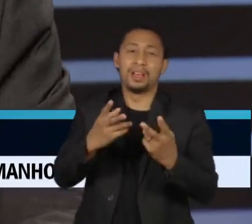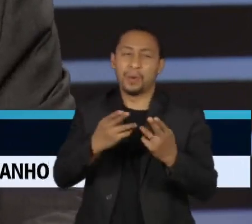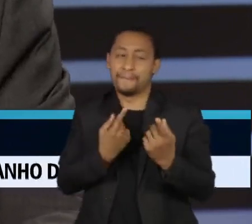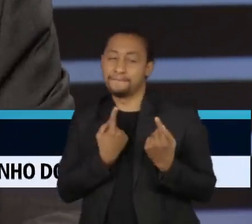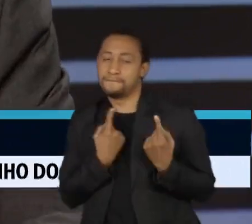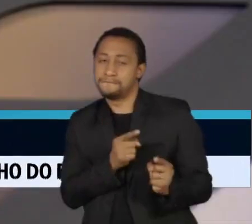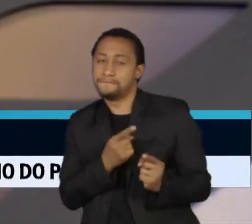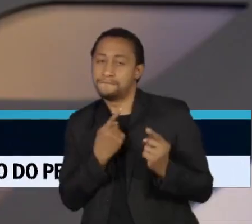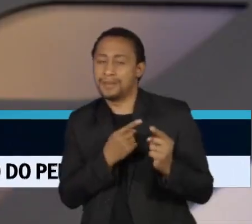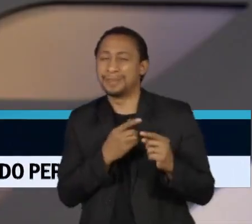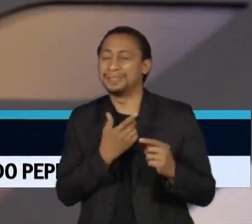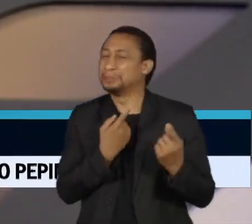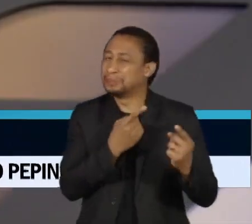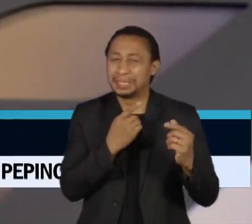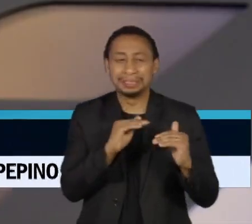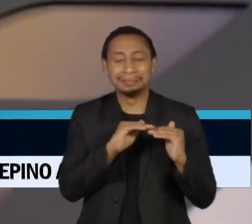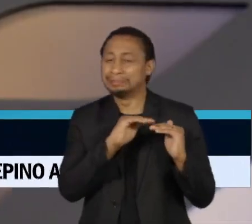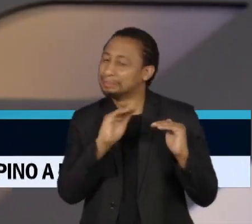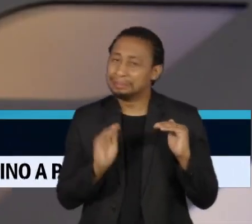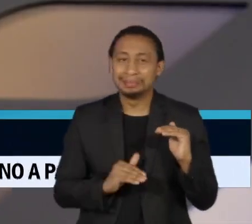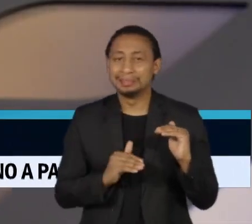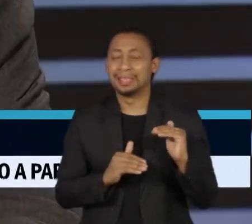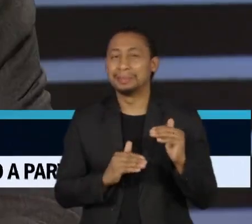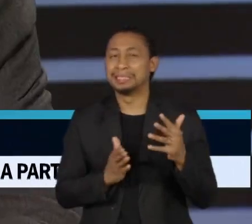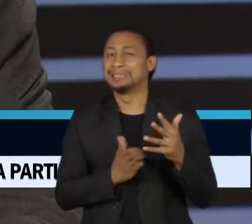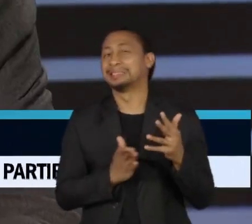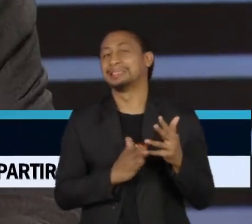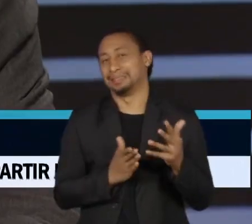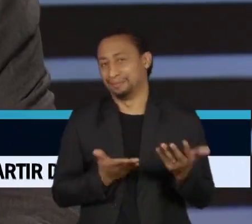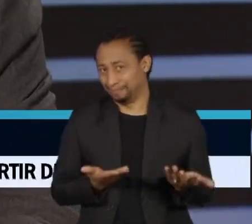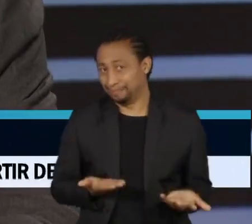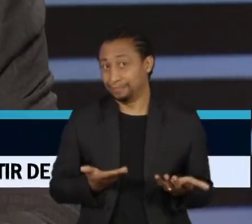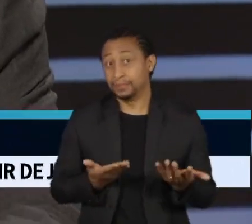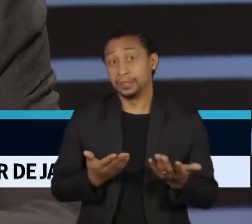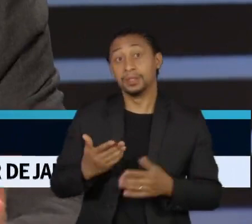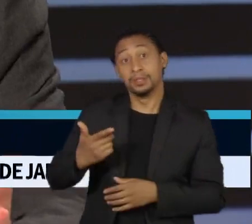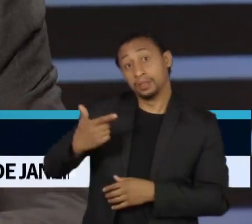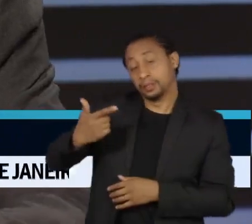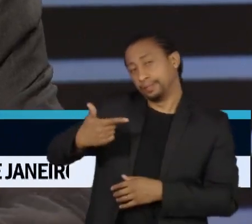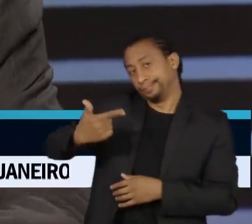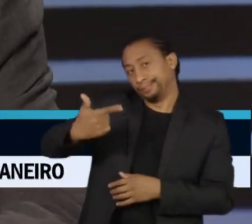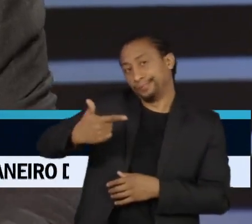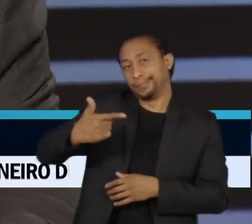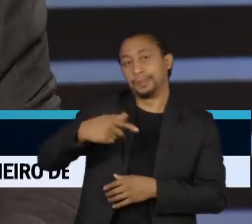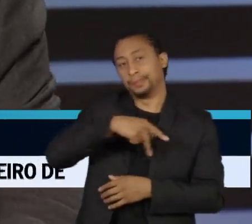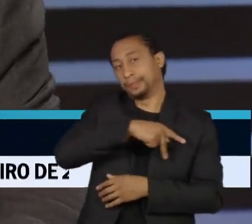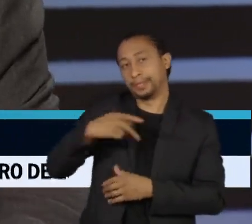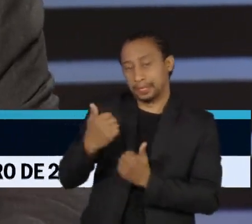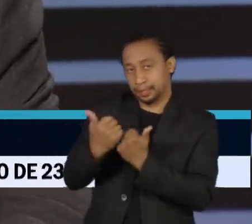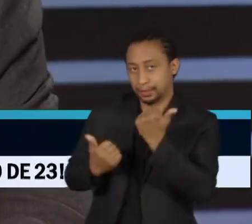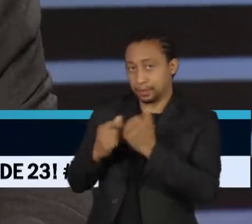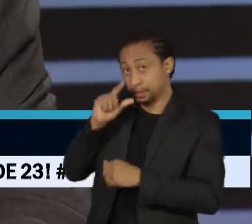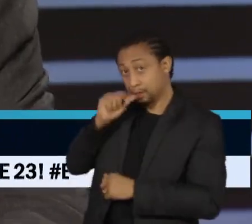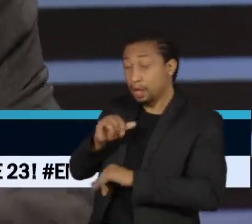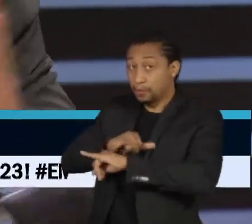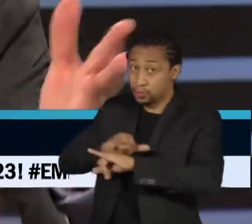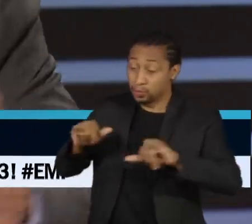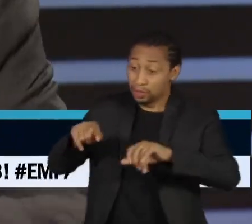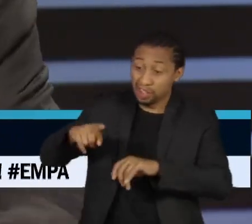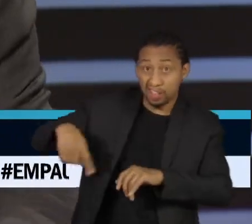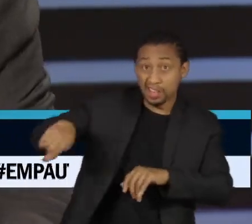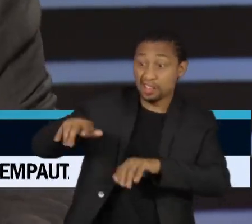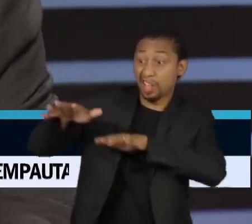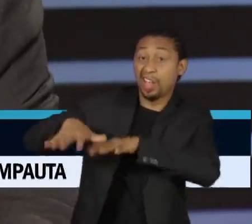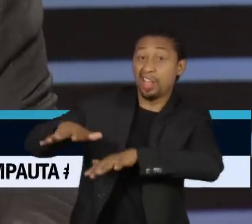baixo, tá certo? Então, do mesmo jeito que o vice-presidente eleito falou que esses são todos uns garotos mimados que